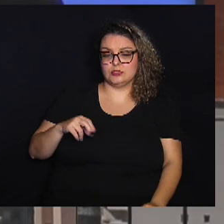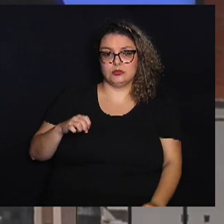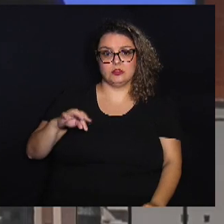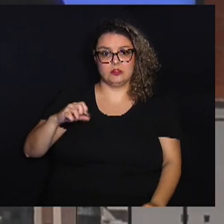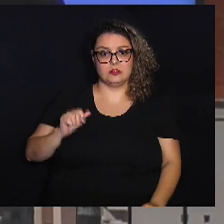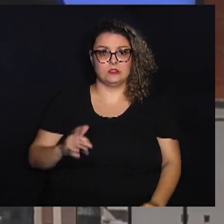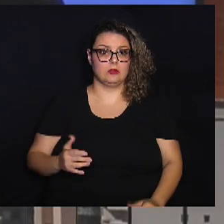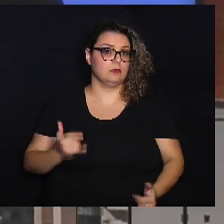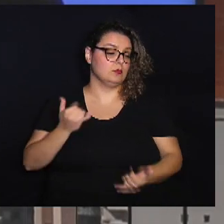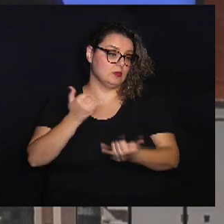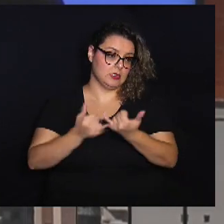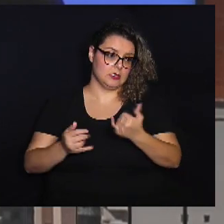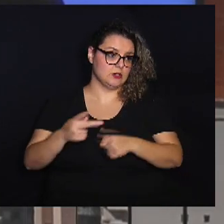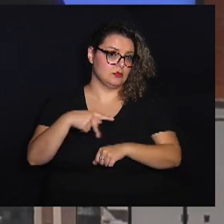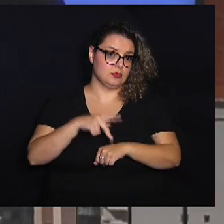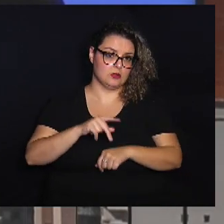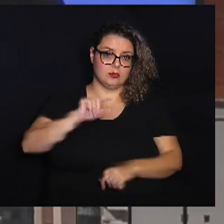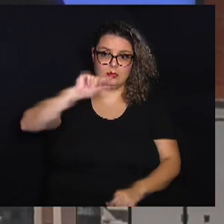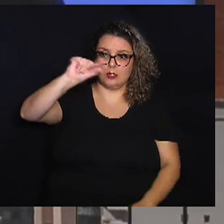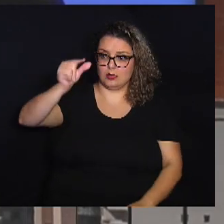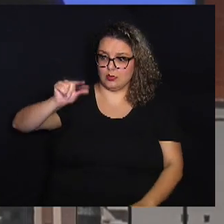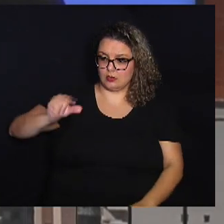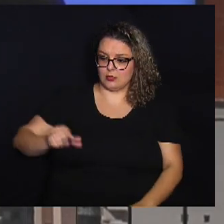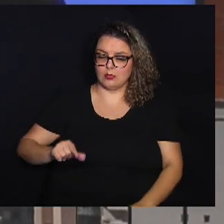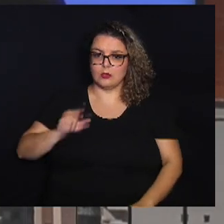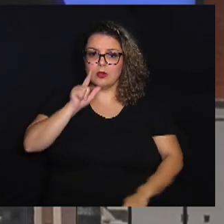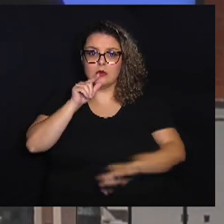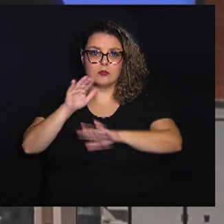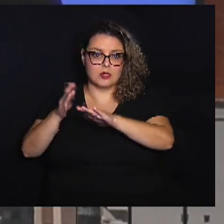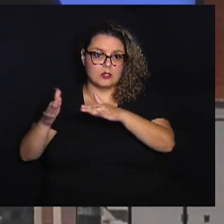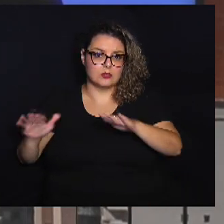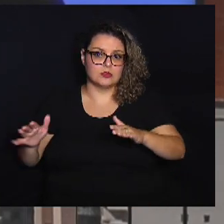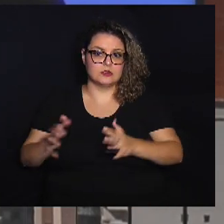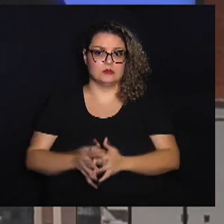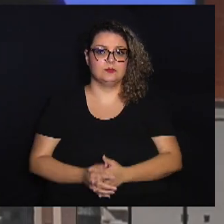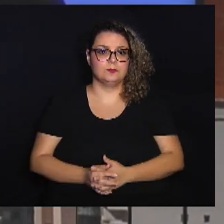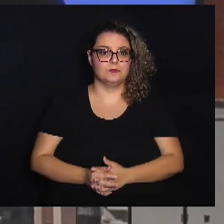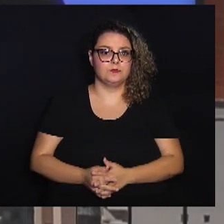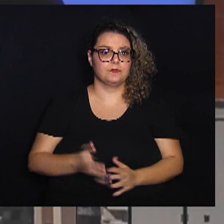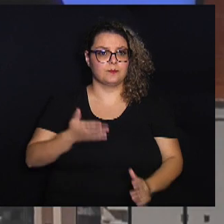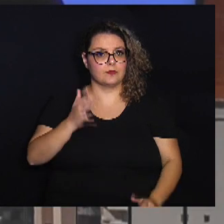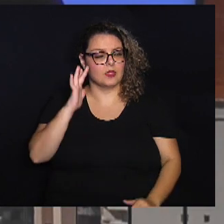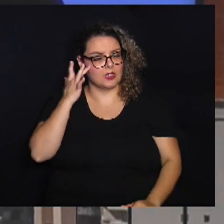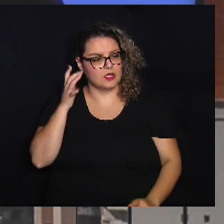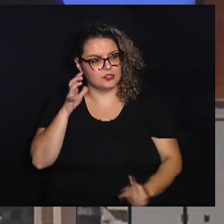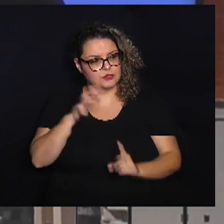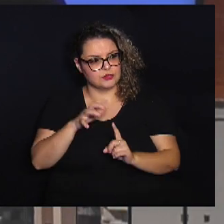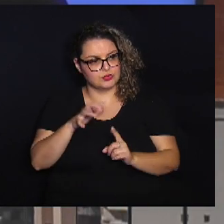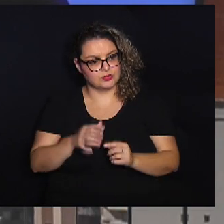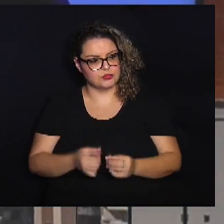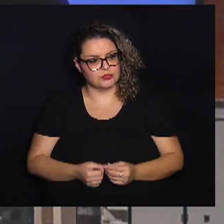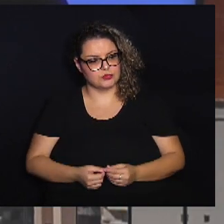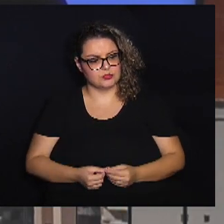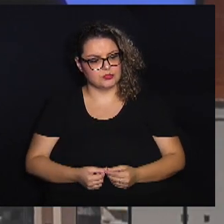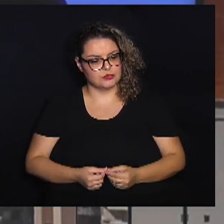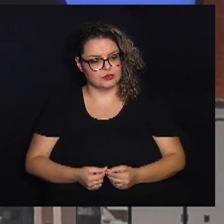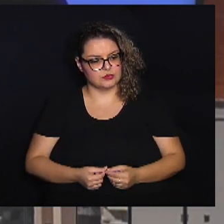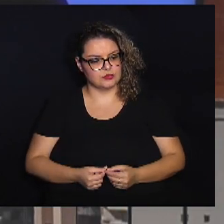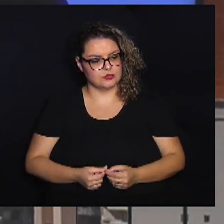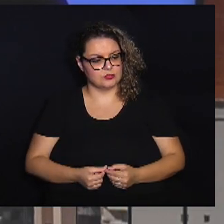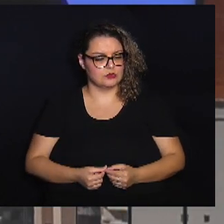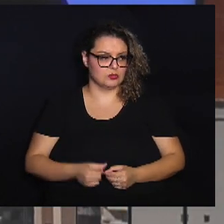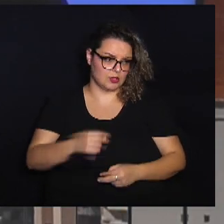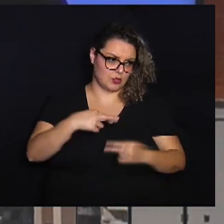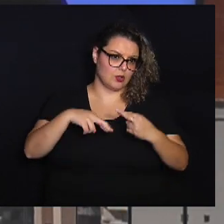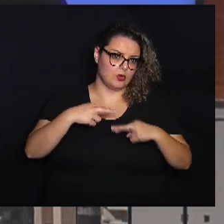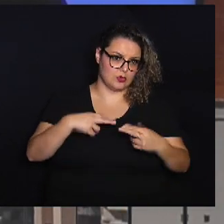praticamente metade do país todo é margeado pelos oceanos, né? Você acha que isso teria um impacto com relação à questão